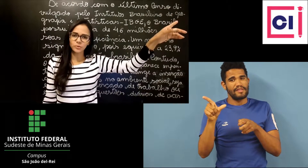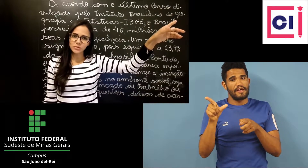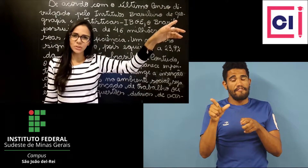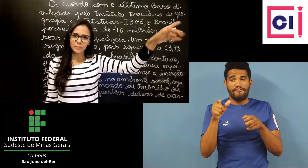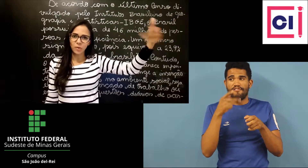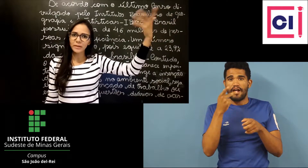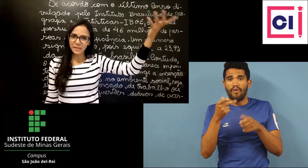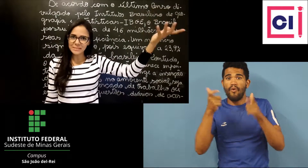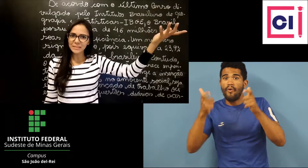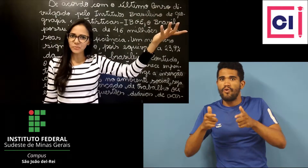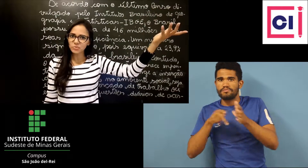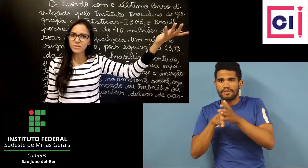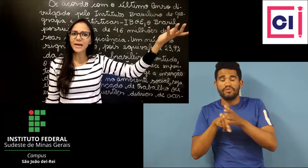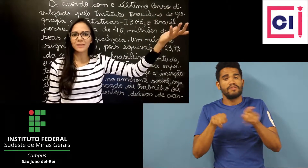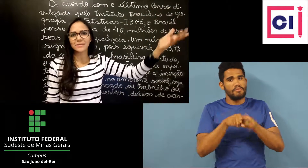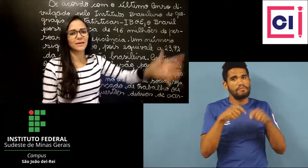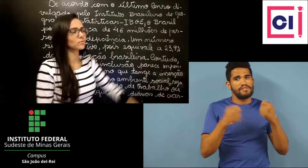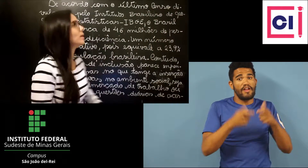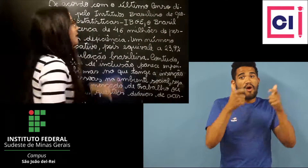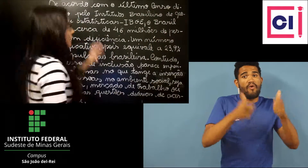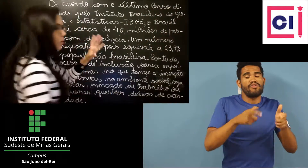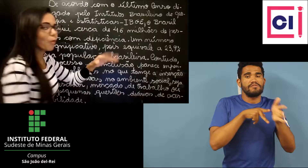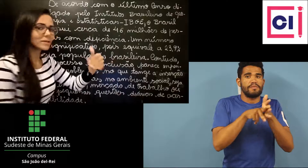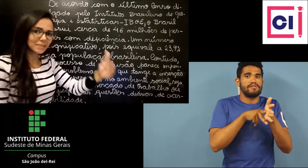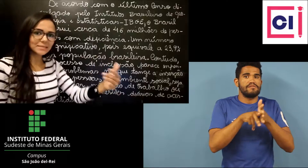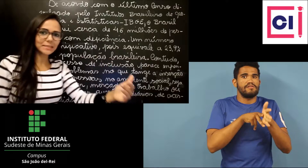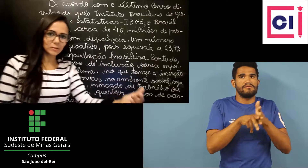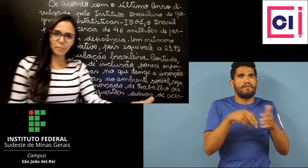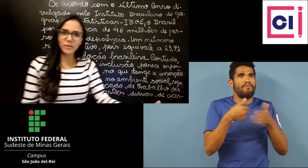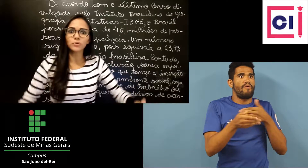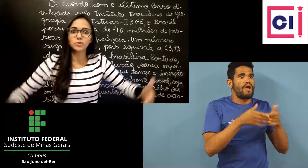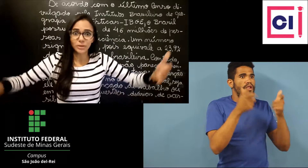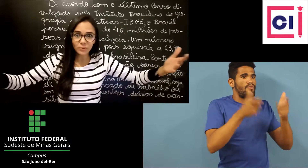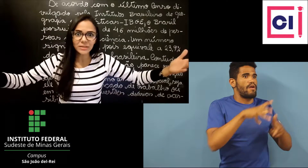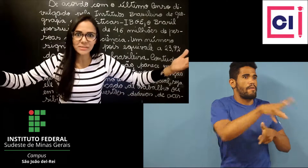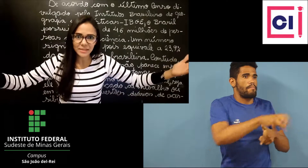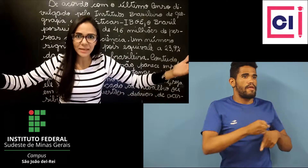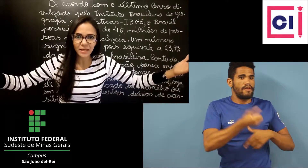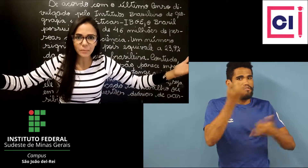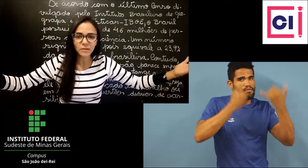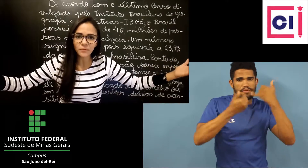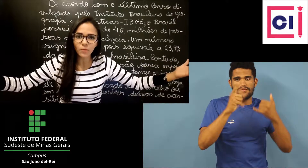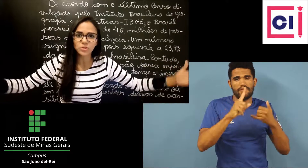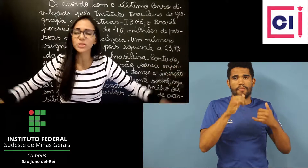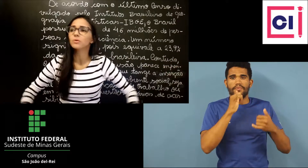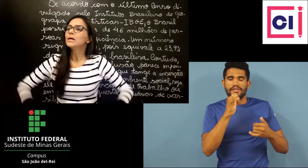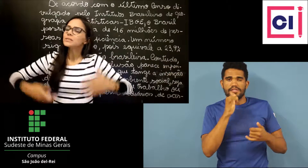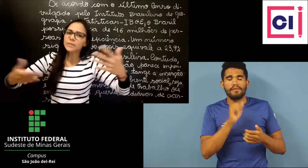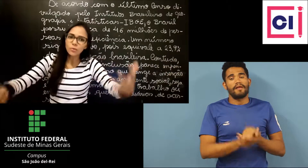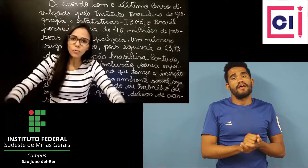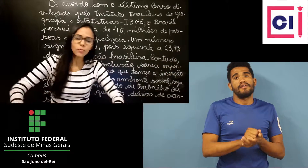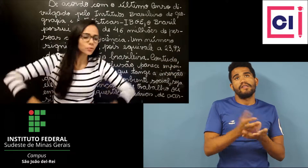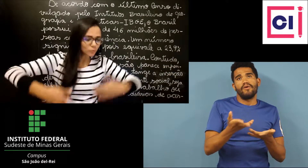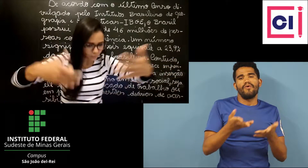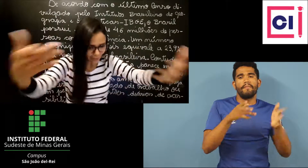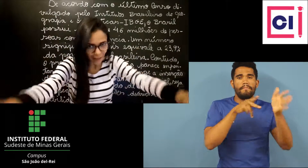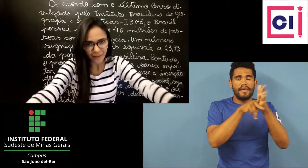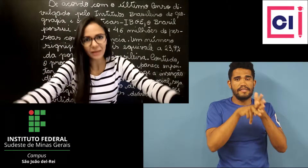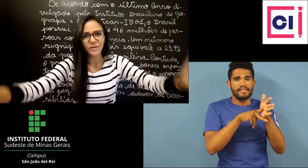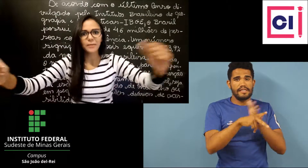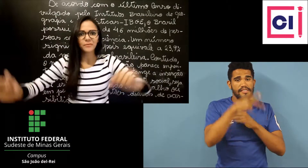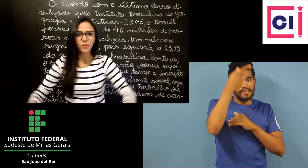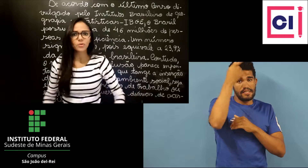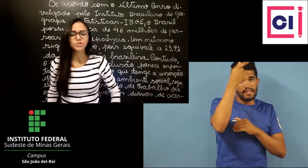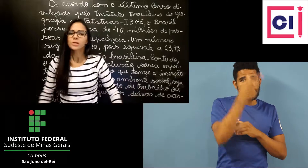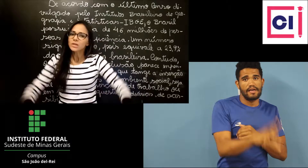nossa introdução nota 1000 a menina cita a fonte dela, certo? E eu comecei citando a minha fonte, eu tenho que dizer quem é a minha fonte. Então, segundo, aí